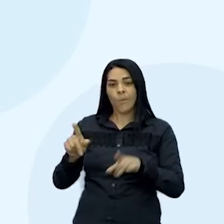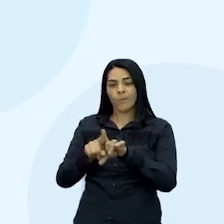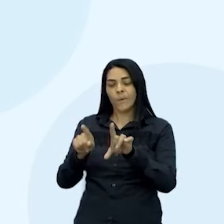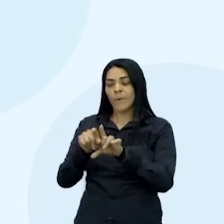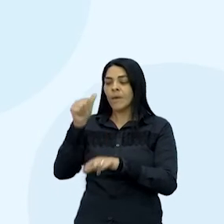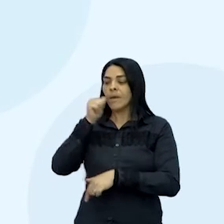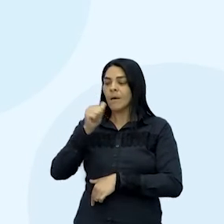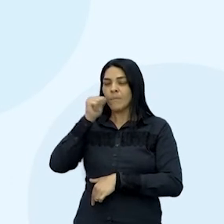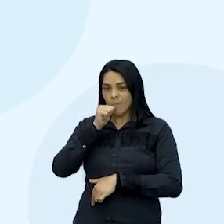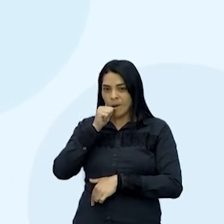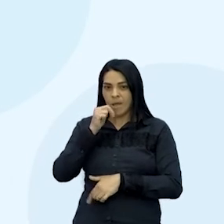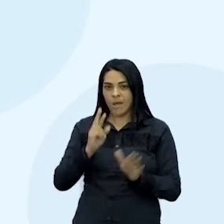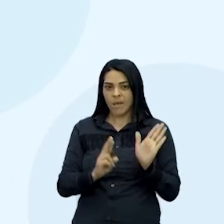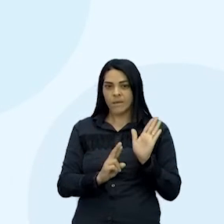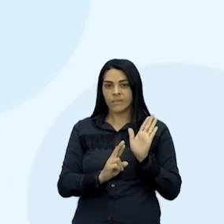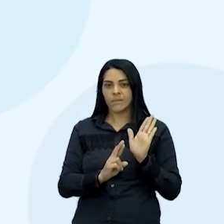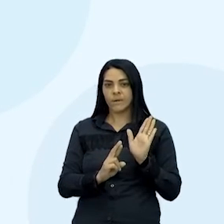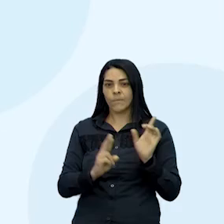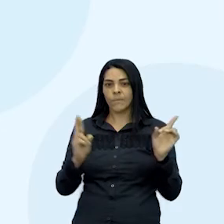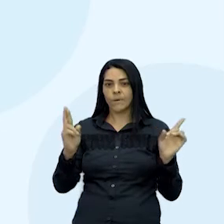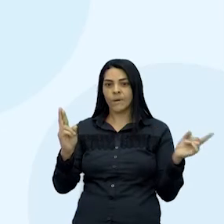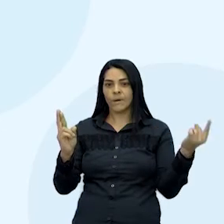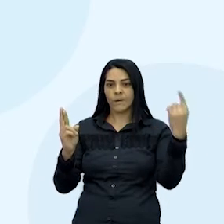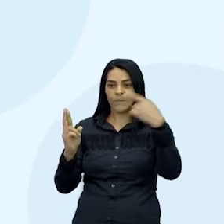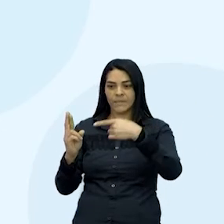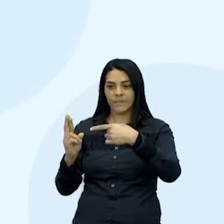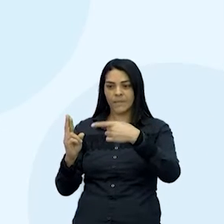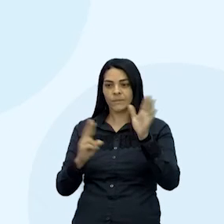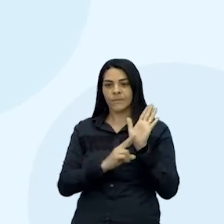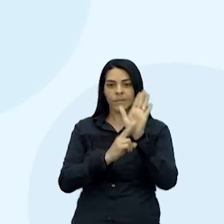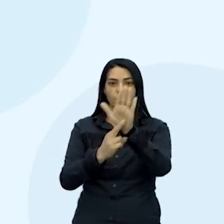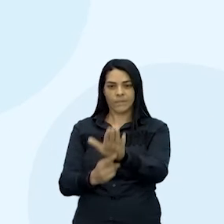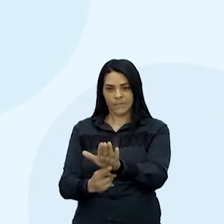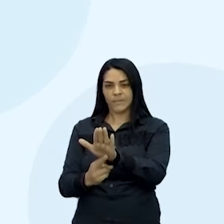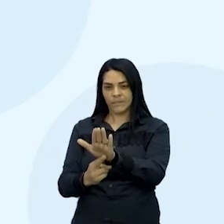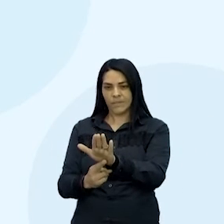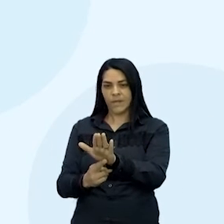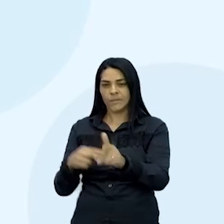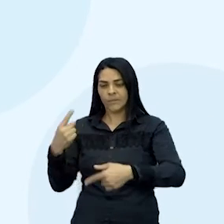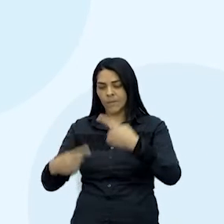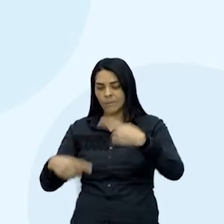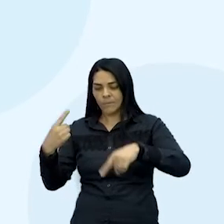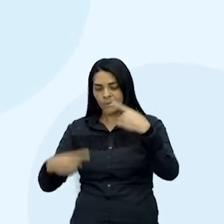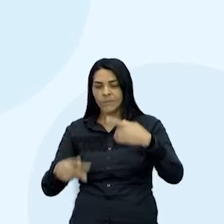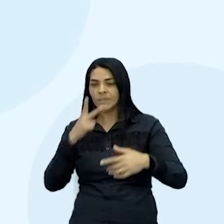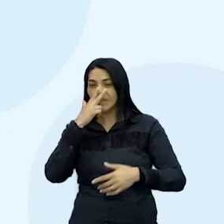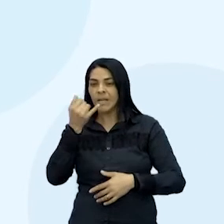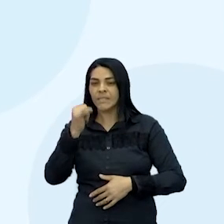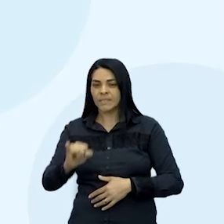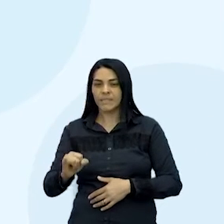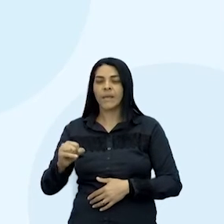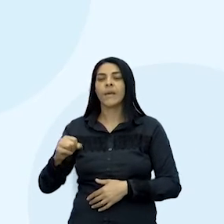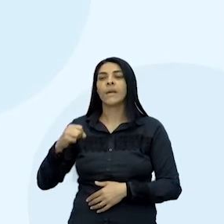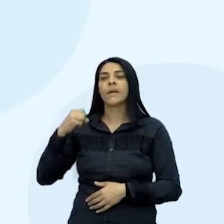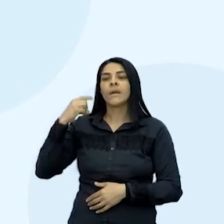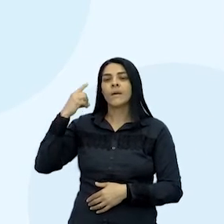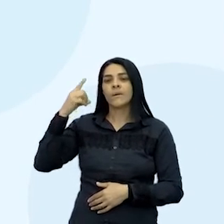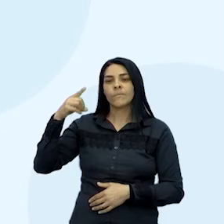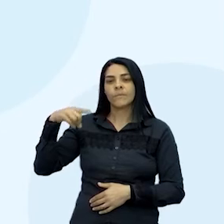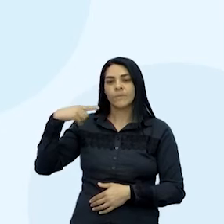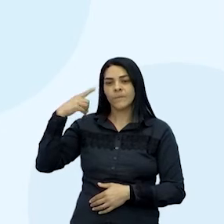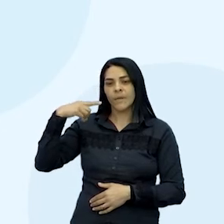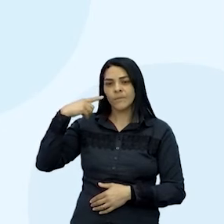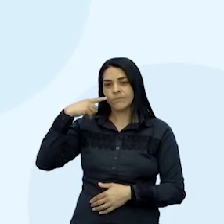política brasileira? Será que temos bastante deputados, prefeitos, governadores, né, que são mulheres